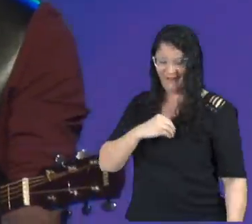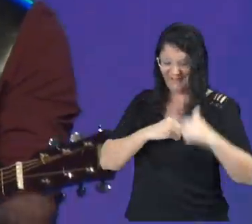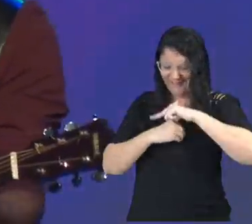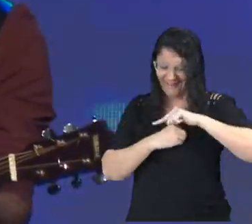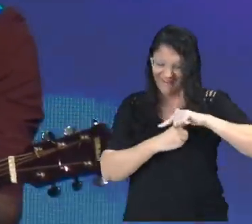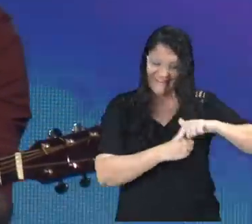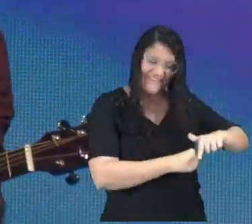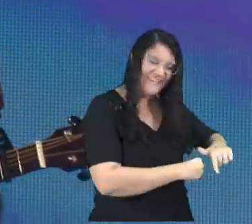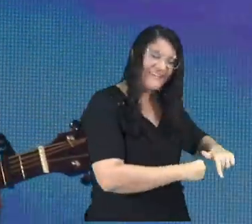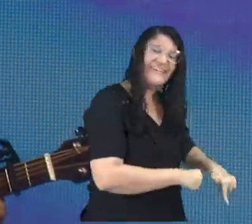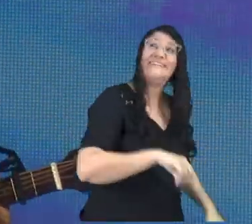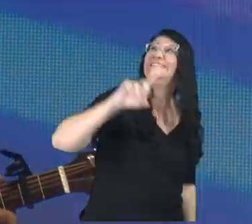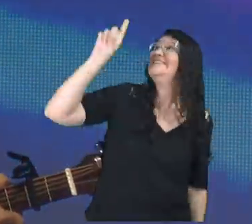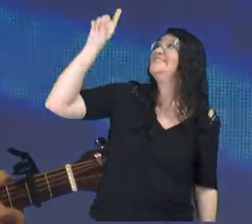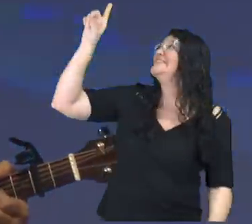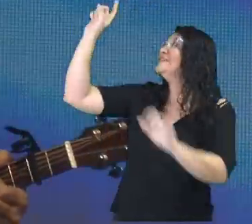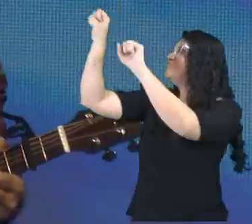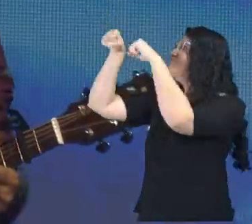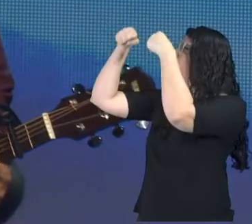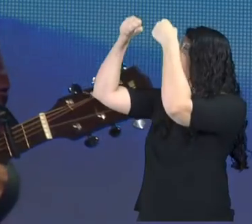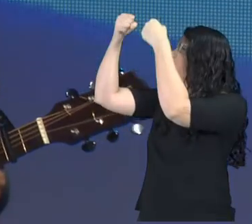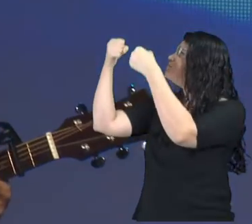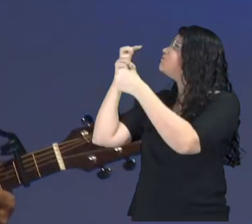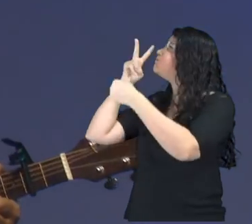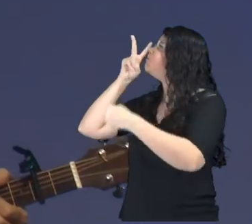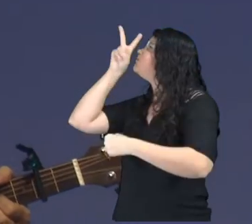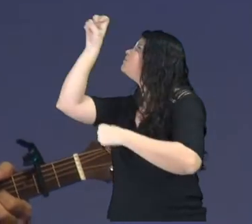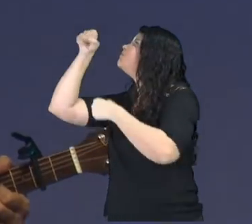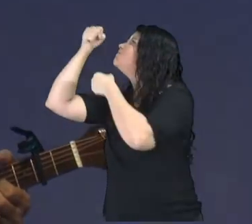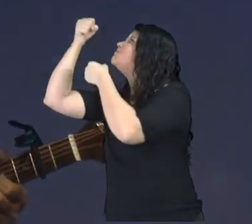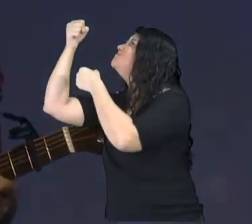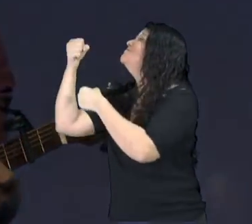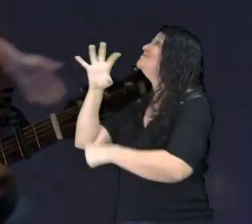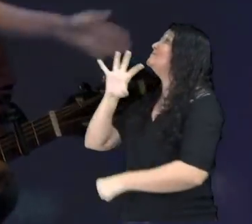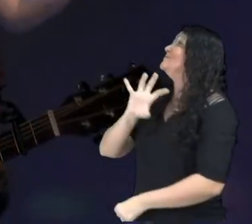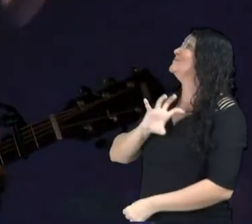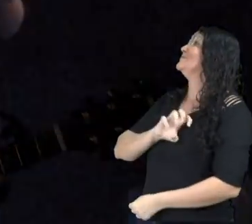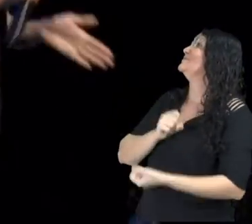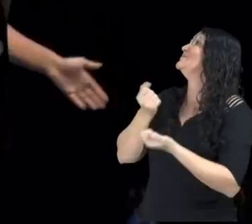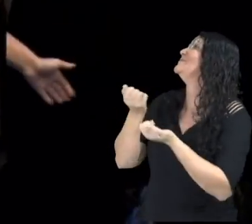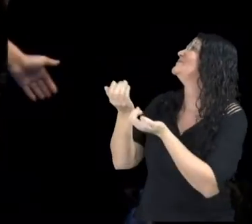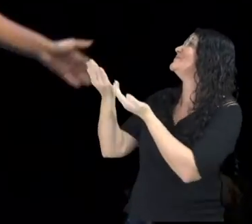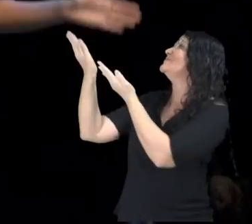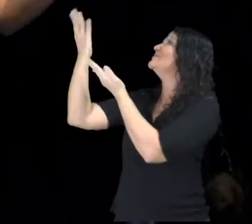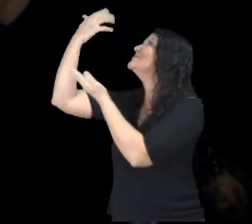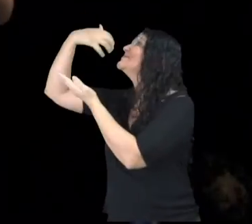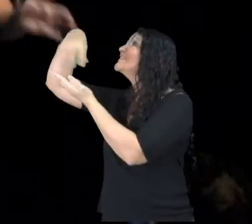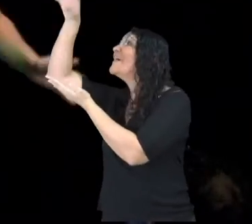Forte é o meu amado, o rei.